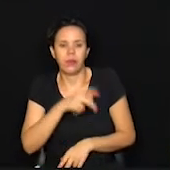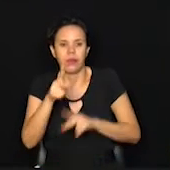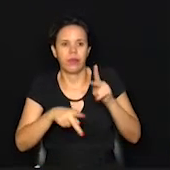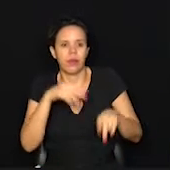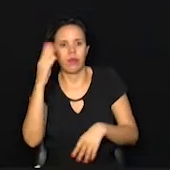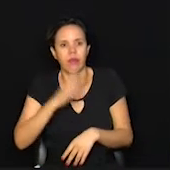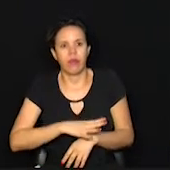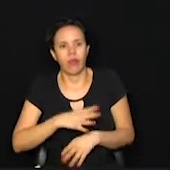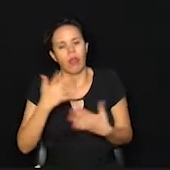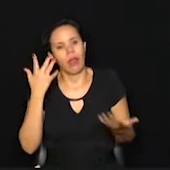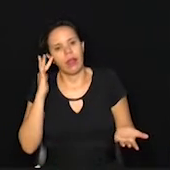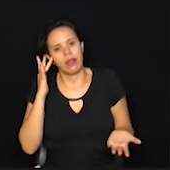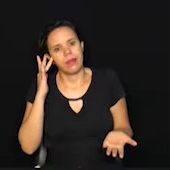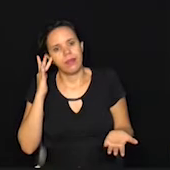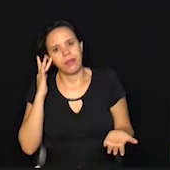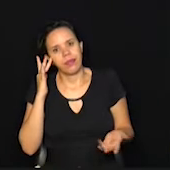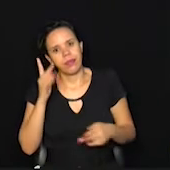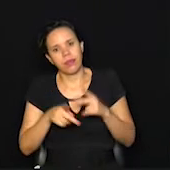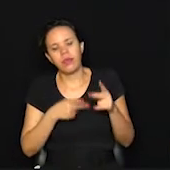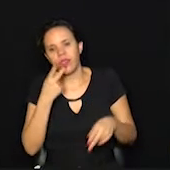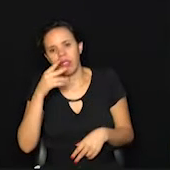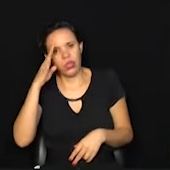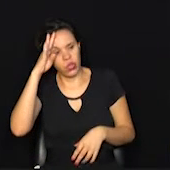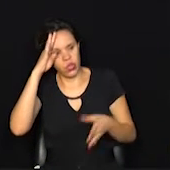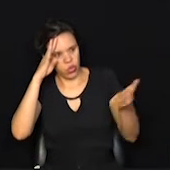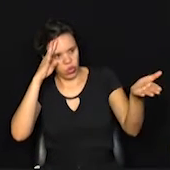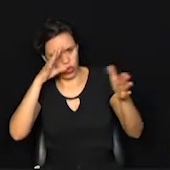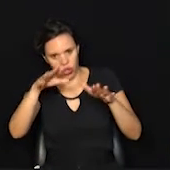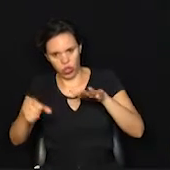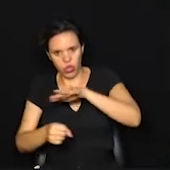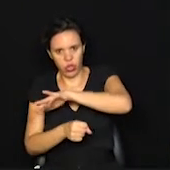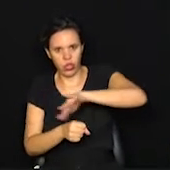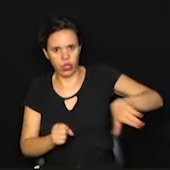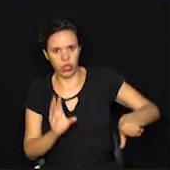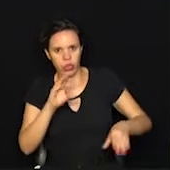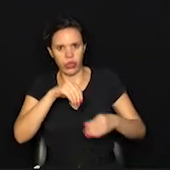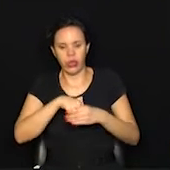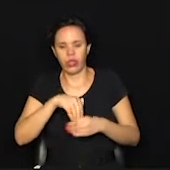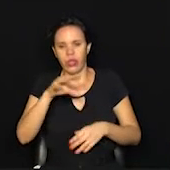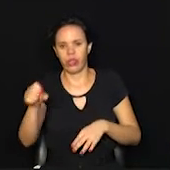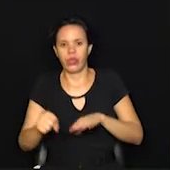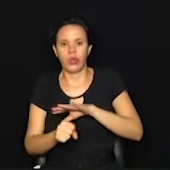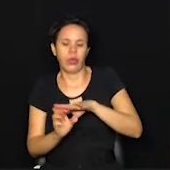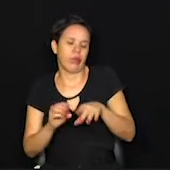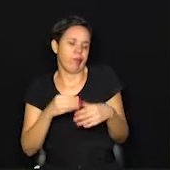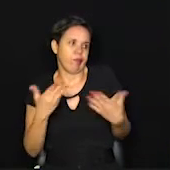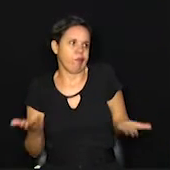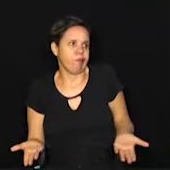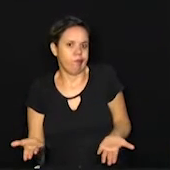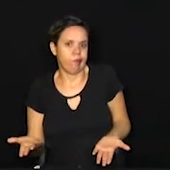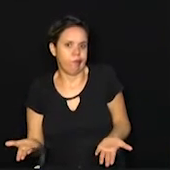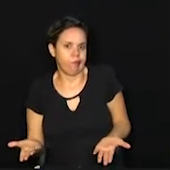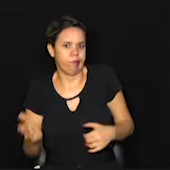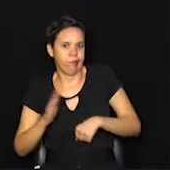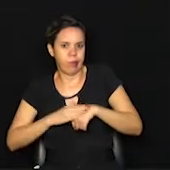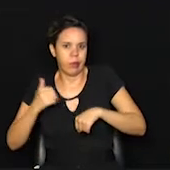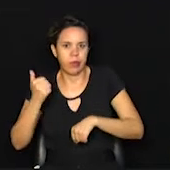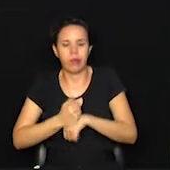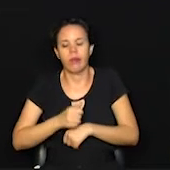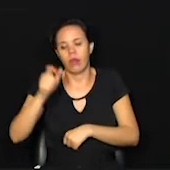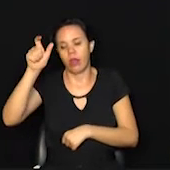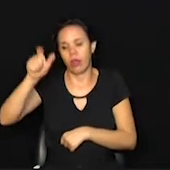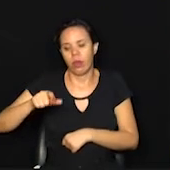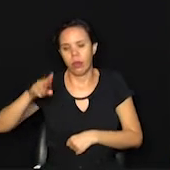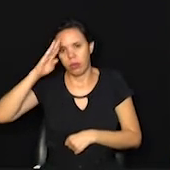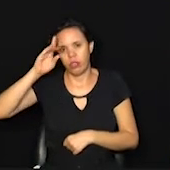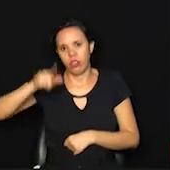Brasil fica sempre com essa impressão né mas apesar de ser o bolsonaro vai dar um golpe vai dar o golpe dentro do golpe o bolsonaro já é produto